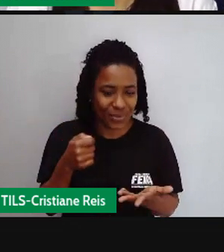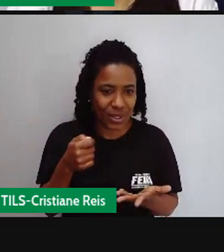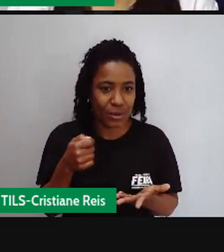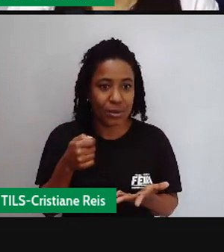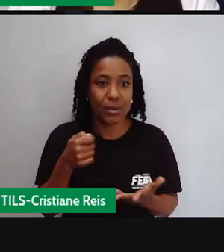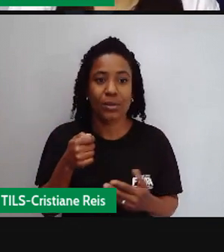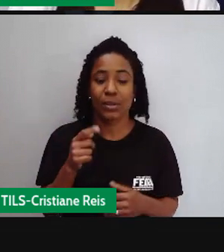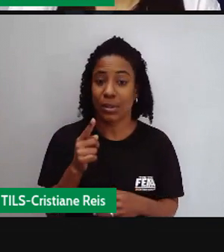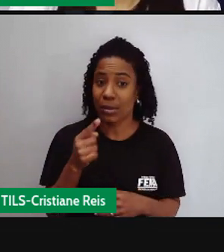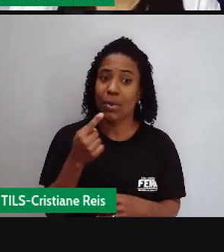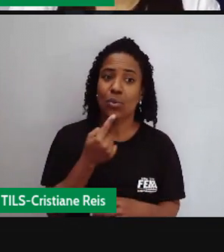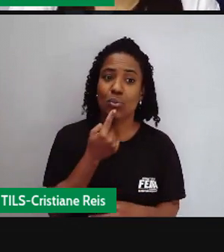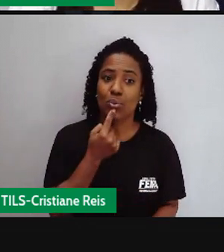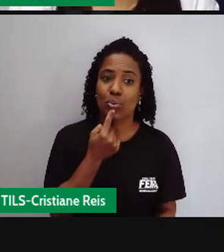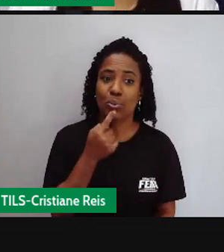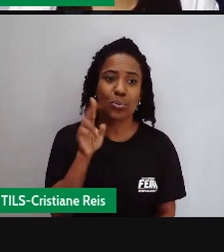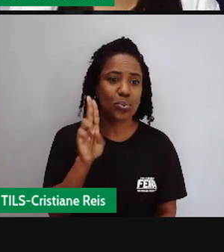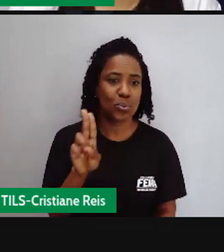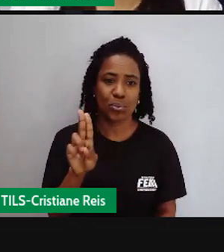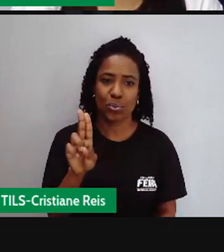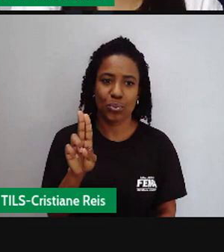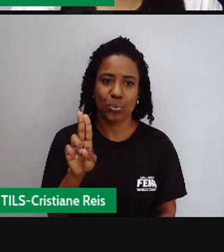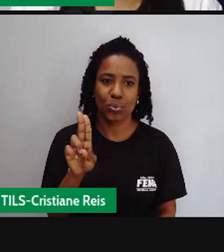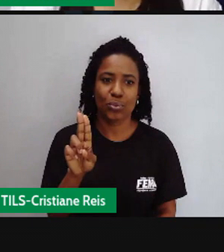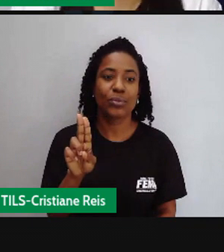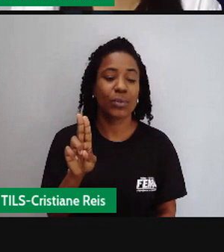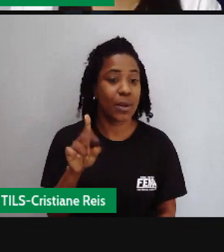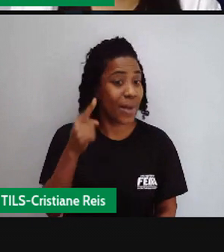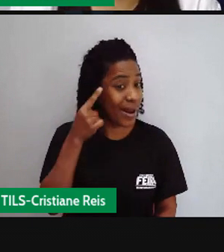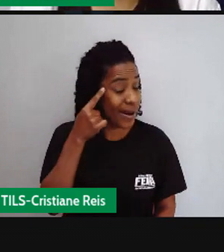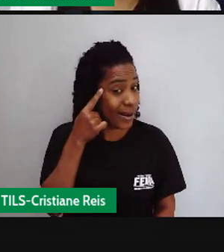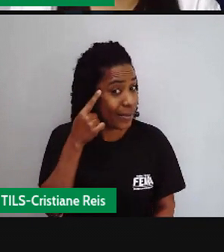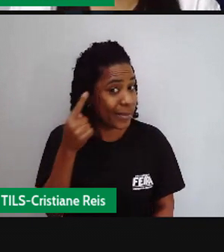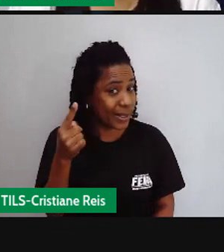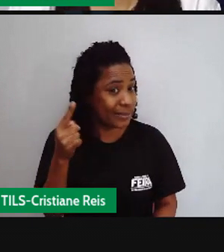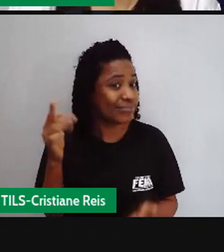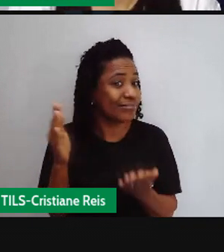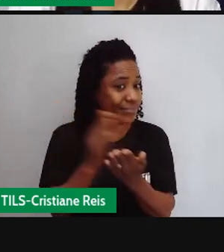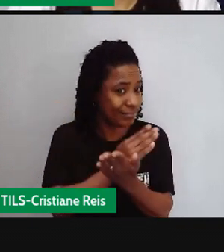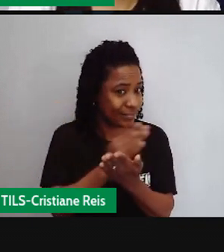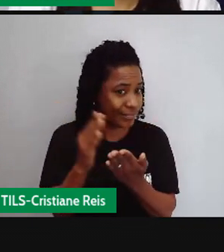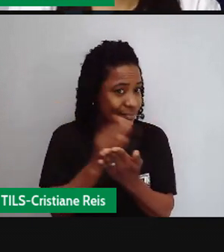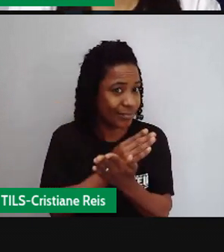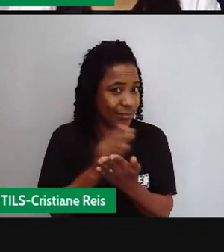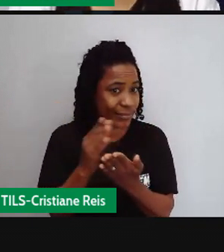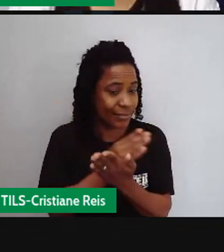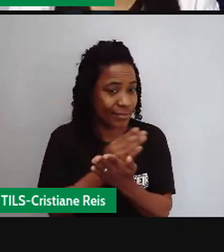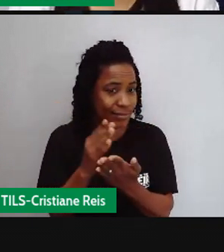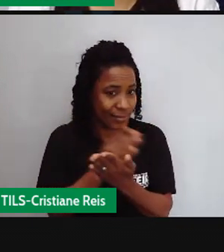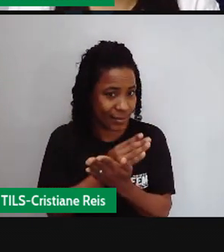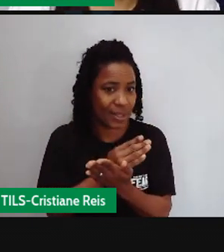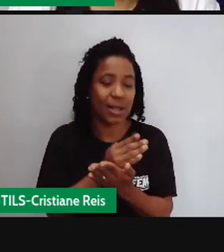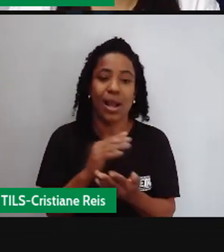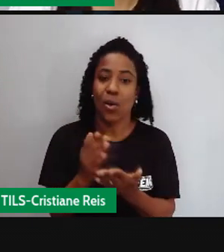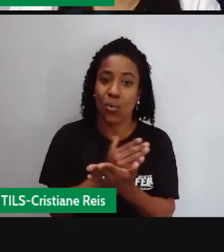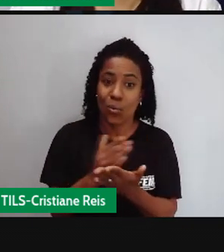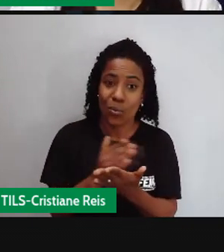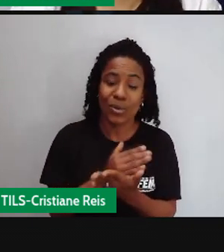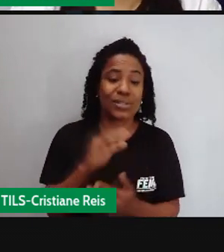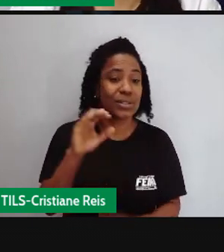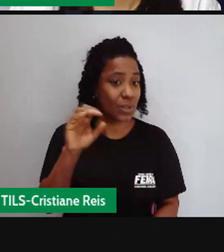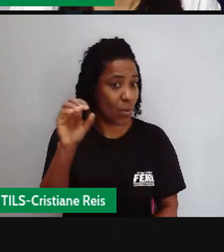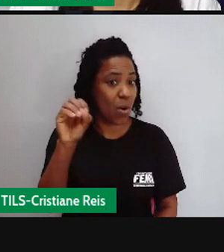Lembrando aí que existem exceções, principalmente para palavras aí que são oxítonas, terminam com U,